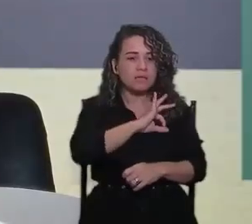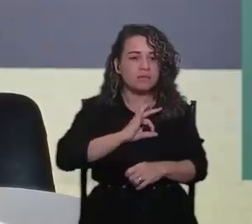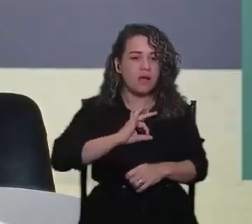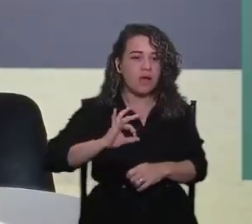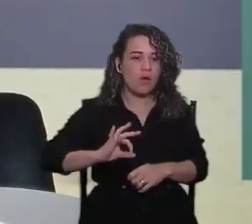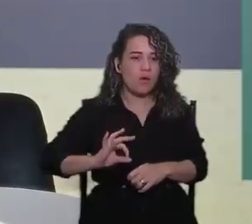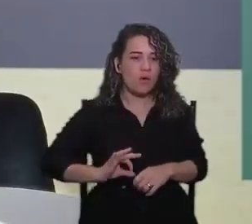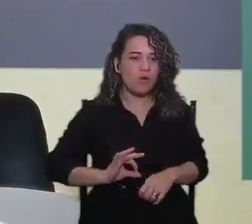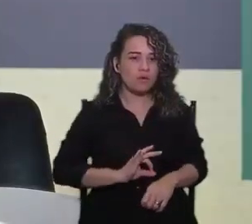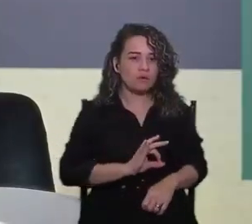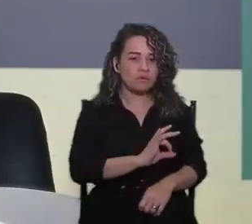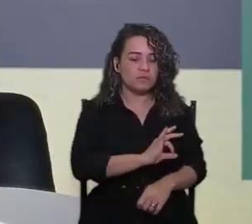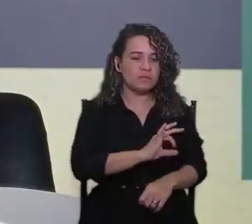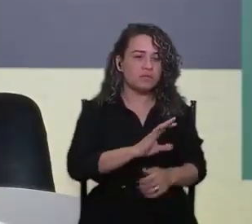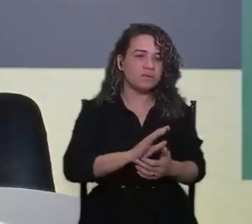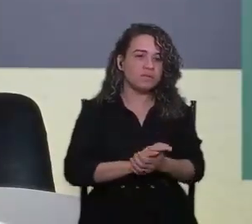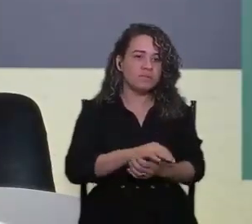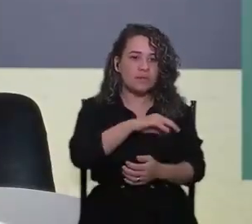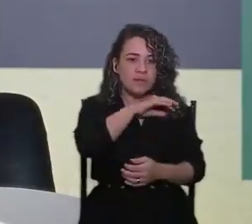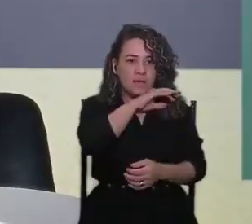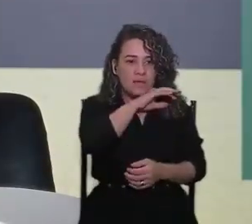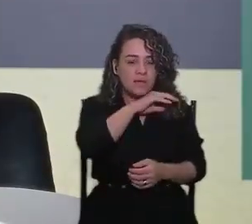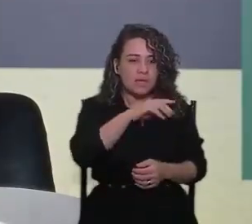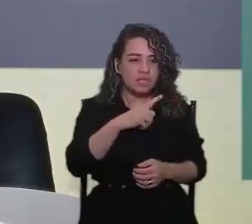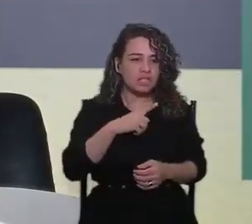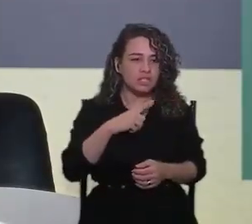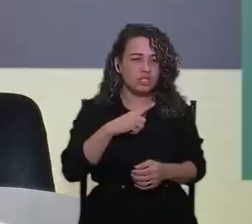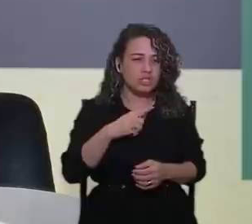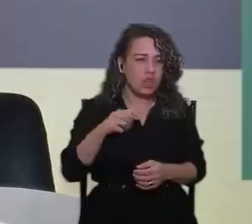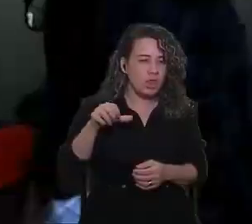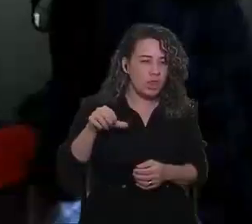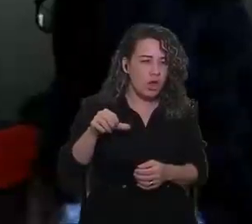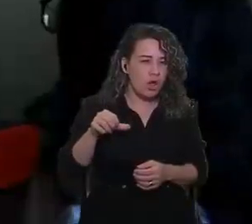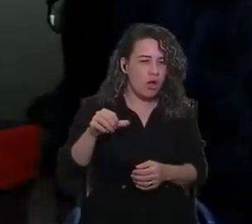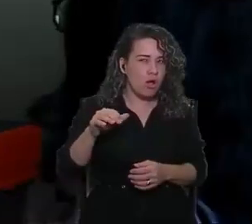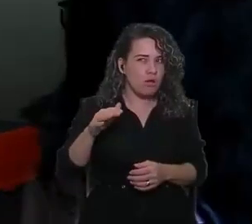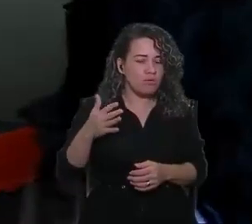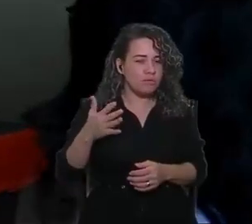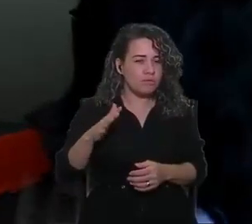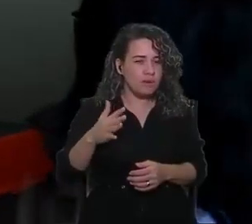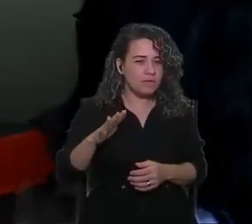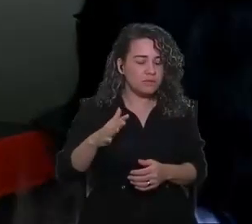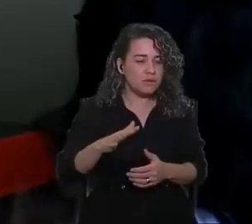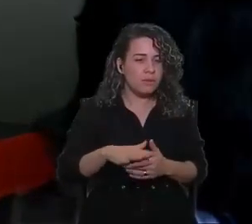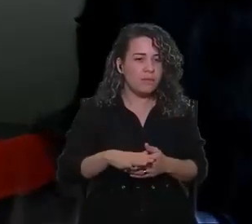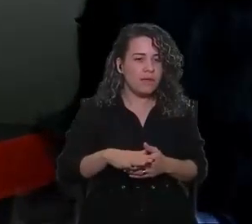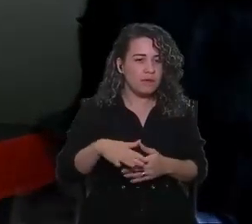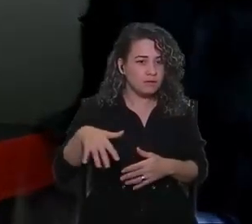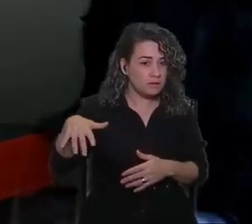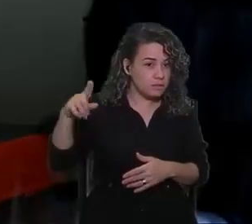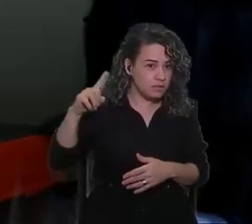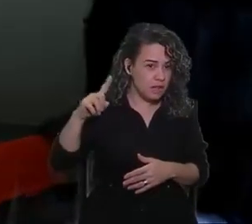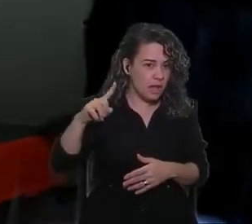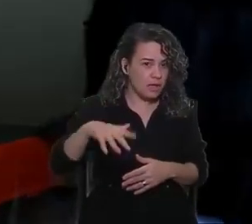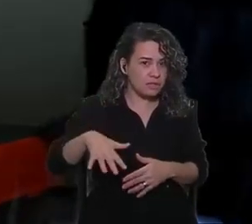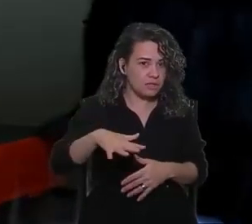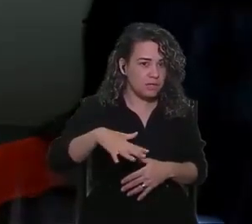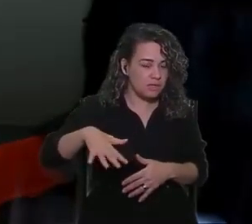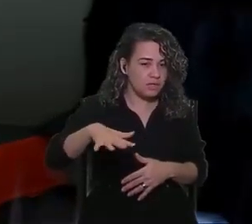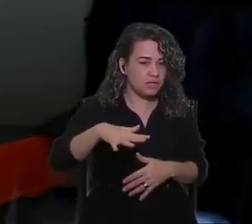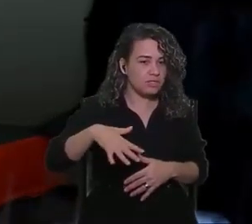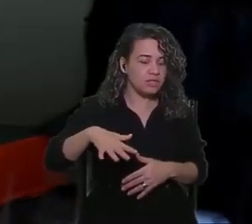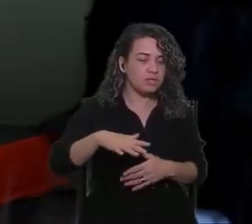ameaça. Há pouco tempo nós tínhamos 9 onças, por exemplo, nessa região ali que pega